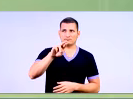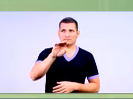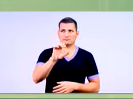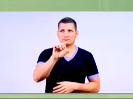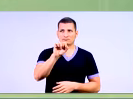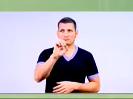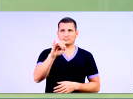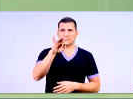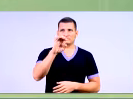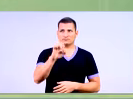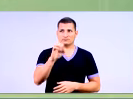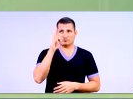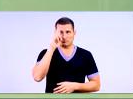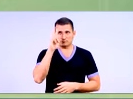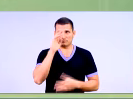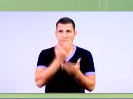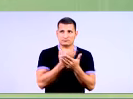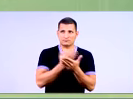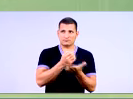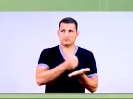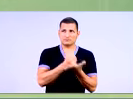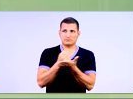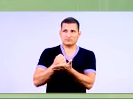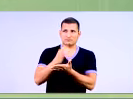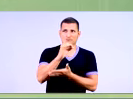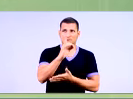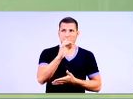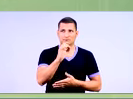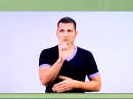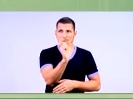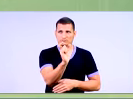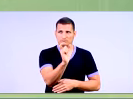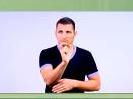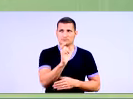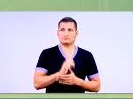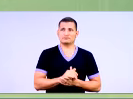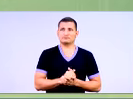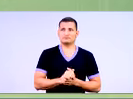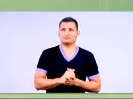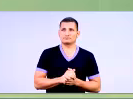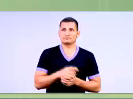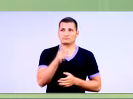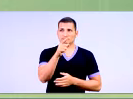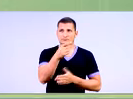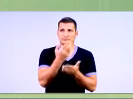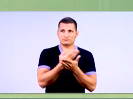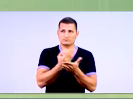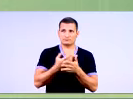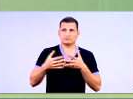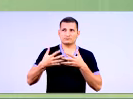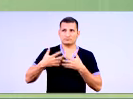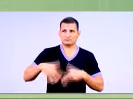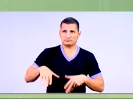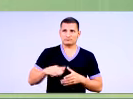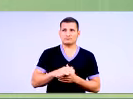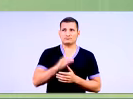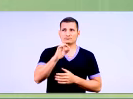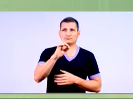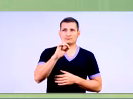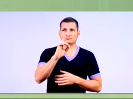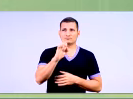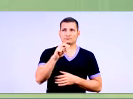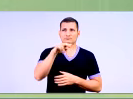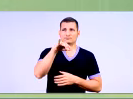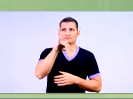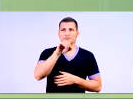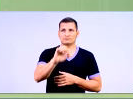o auxiliar do? Então, do you study at IFRO? Você estuda no IFRO? Denise responde,